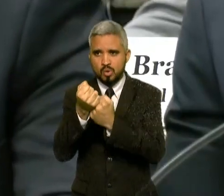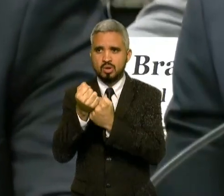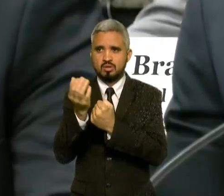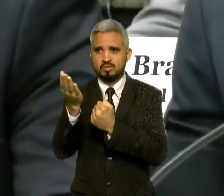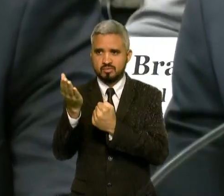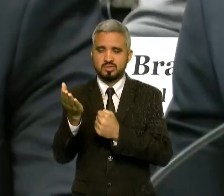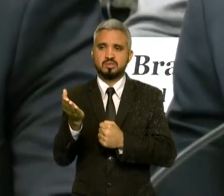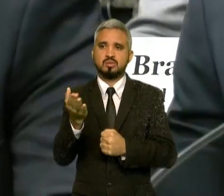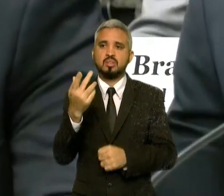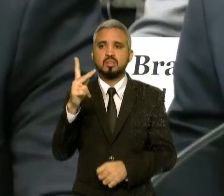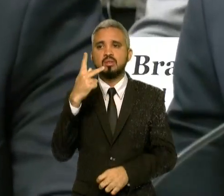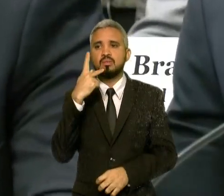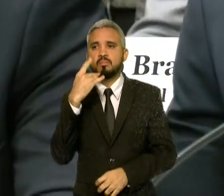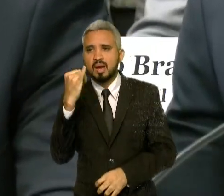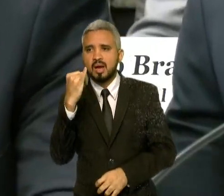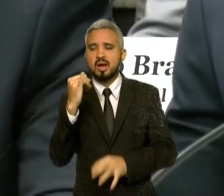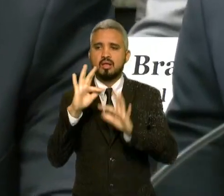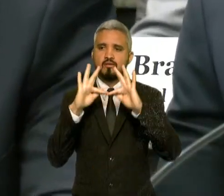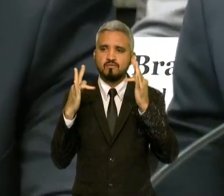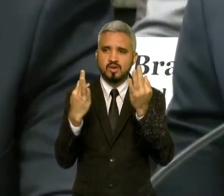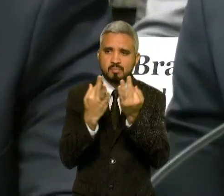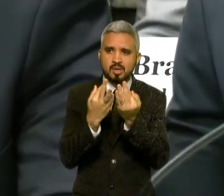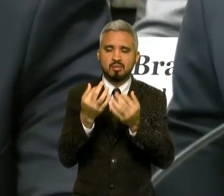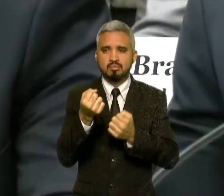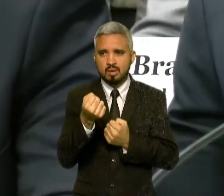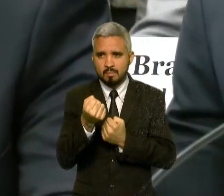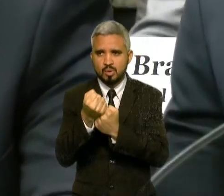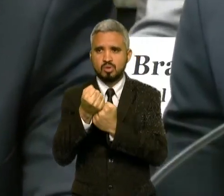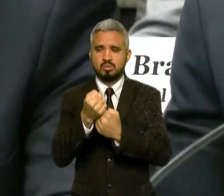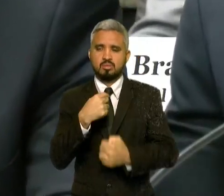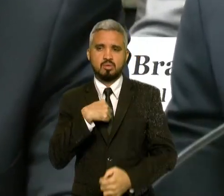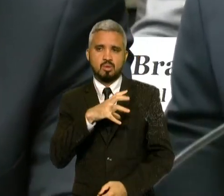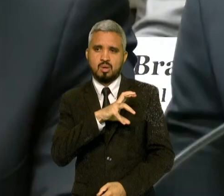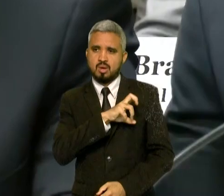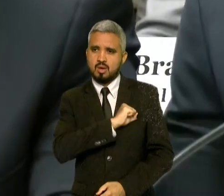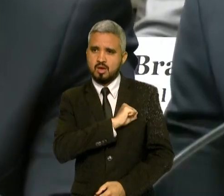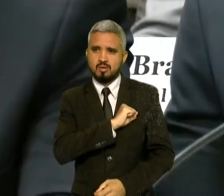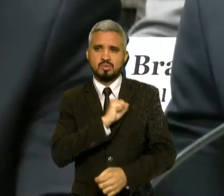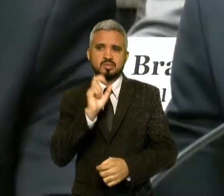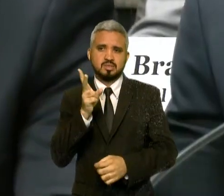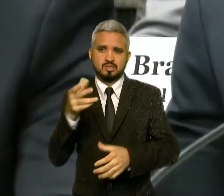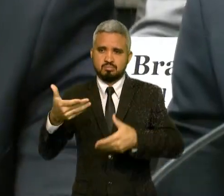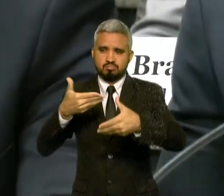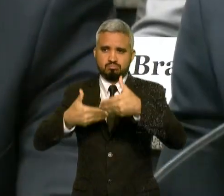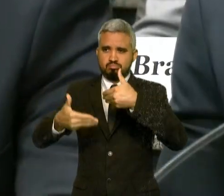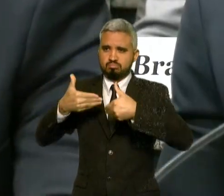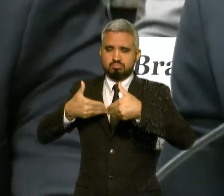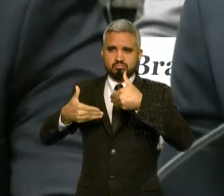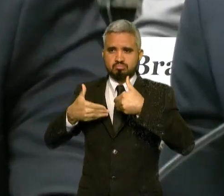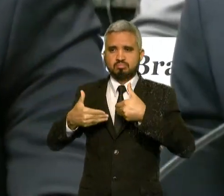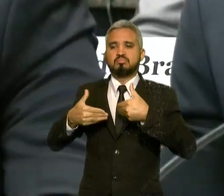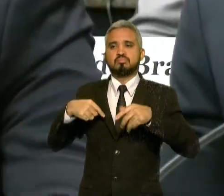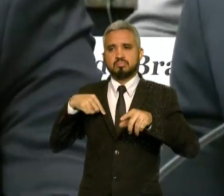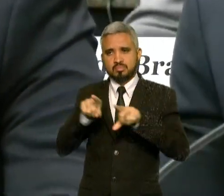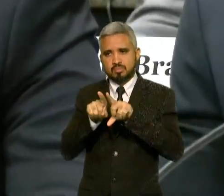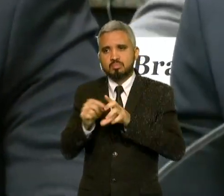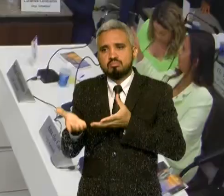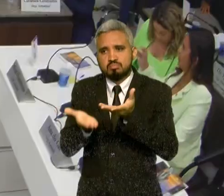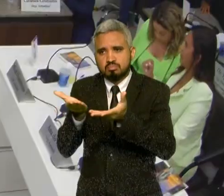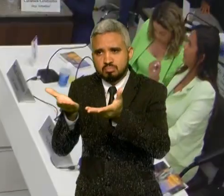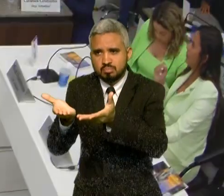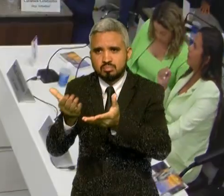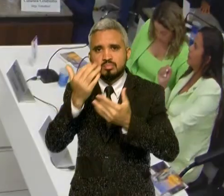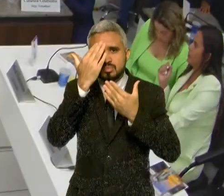pai, que são pessoas que eu amo muito do fundo do coração, que sempre me trataram muito bem e me recebem muito bem. Deus abençoe todos nós. Obrigado,